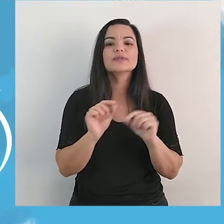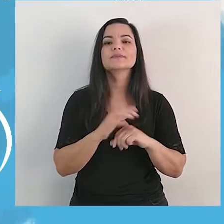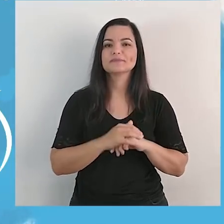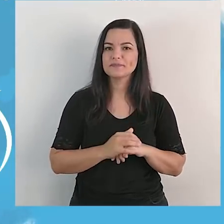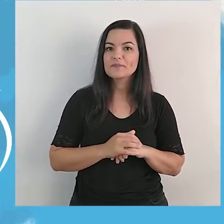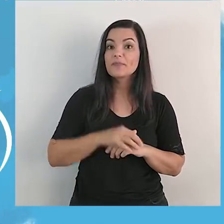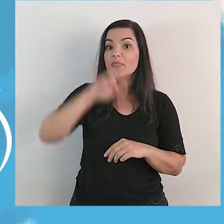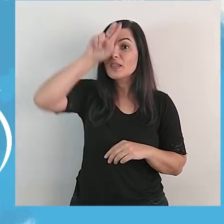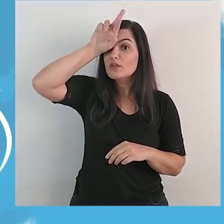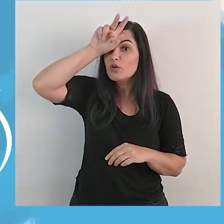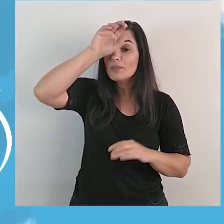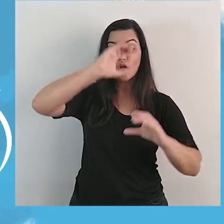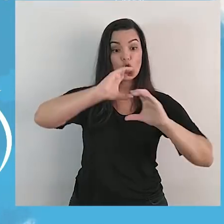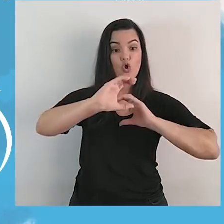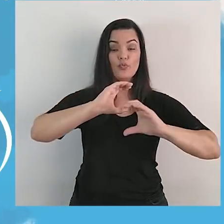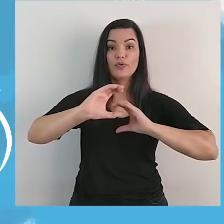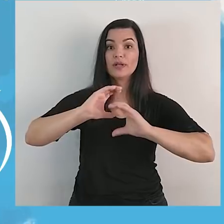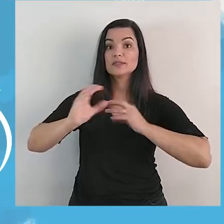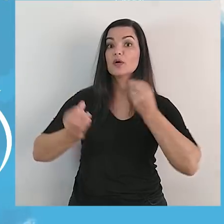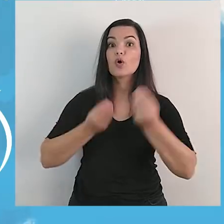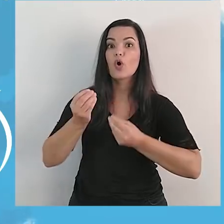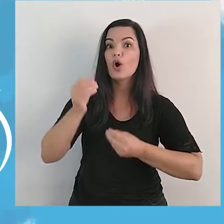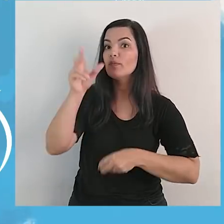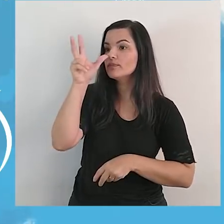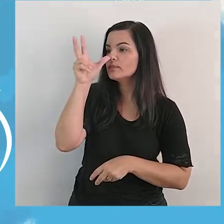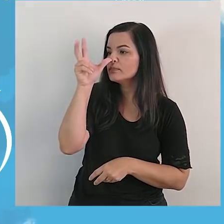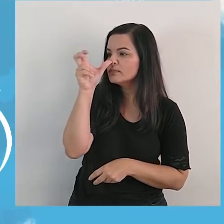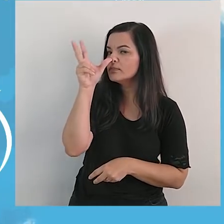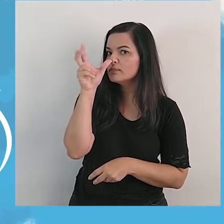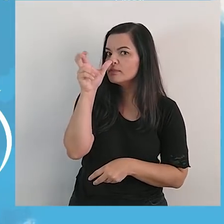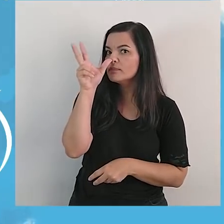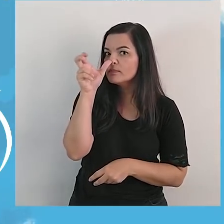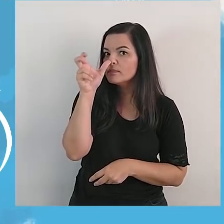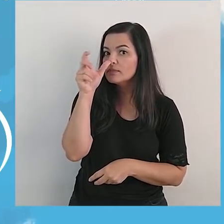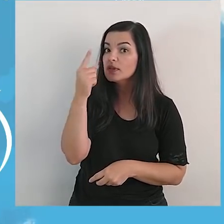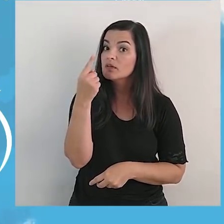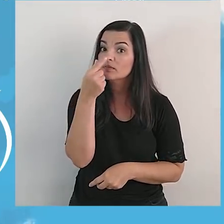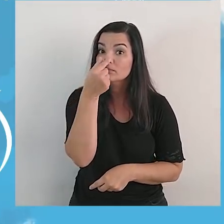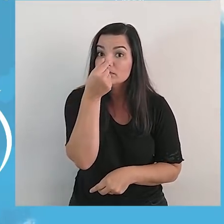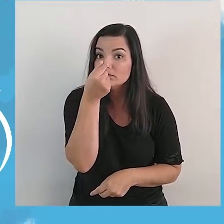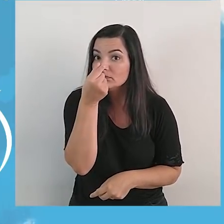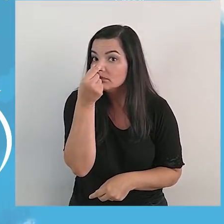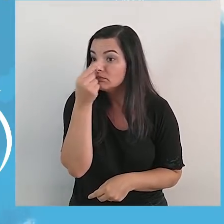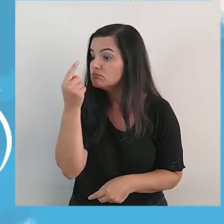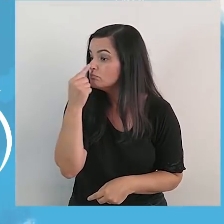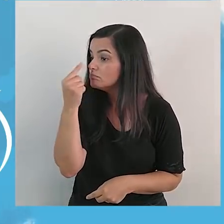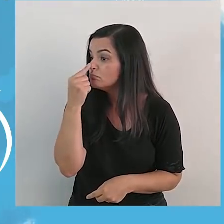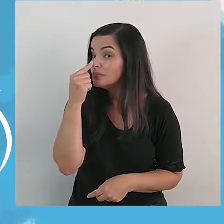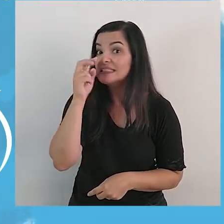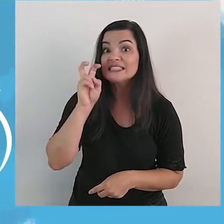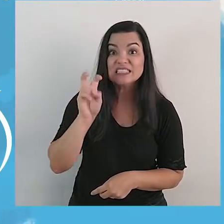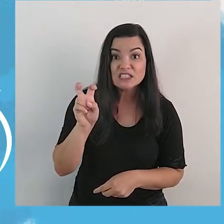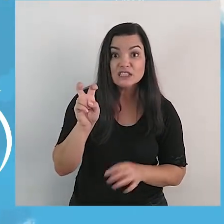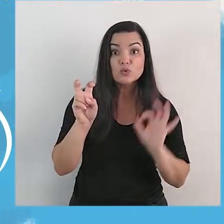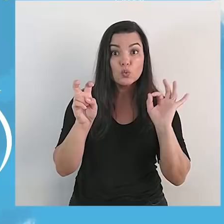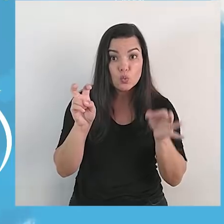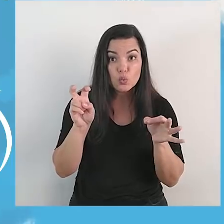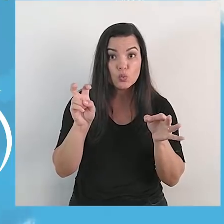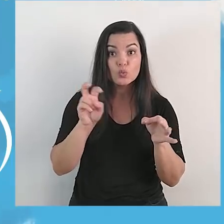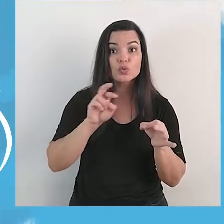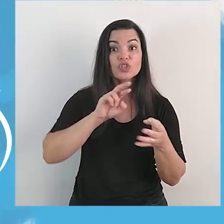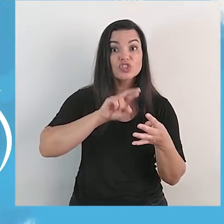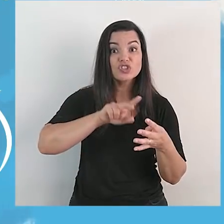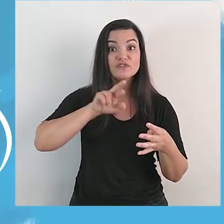as formigas conseguem se comunicar pelo olfato, do nariz. Elas têm 5